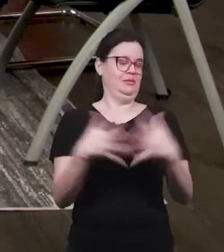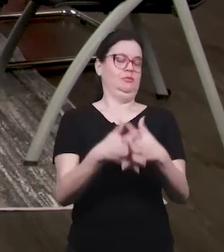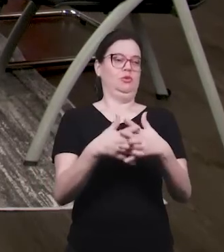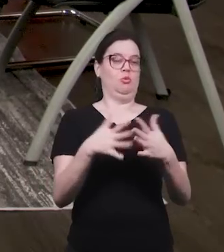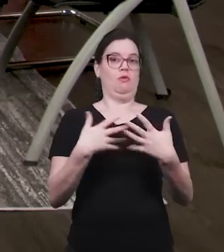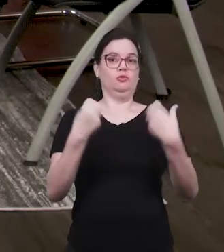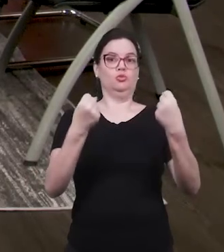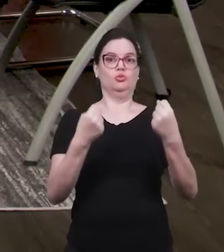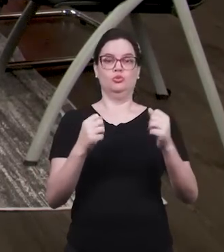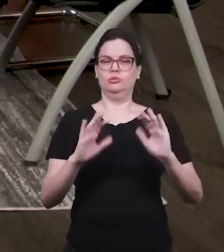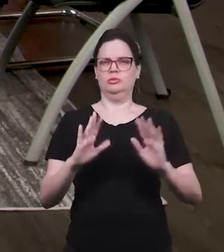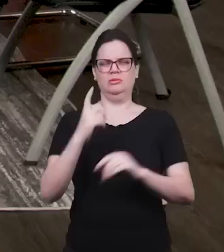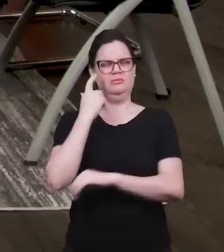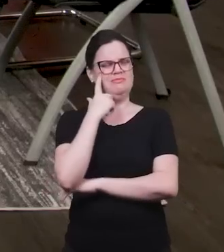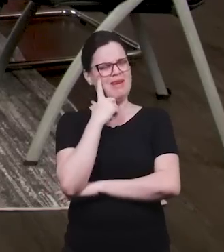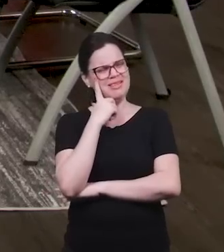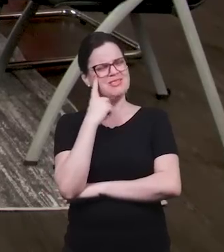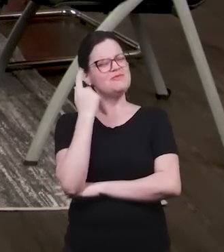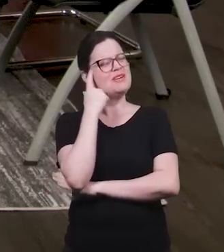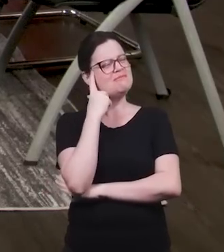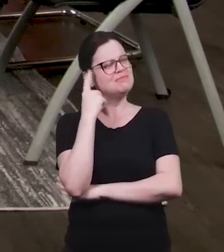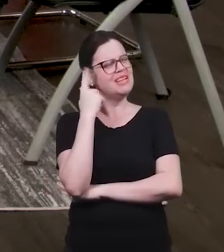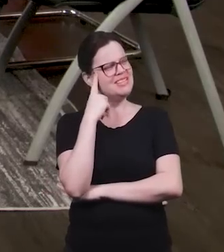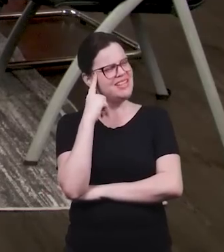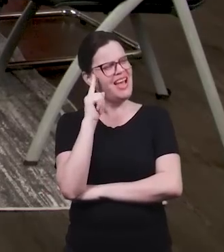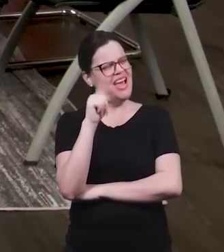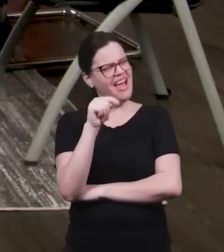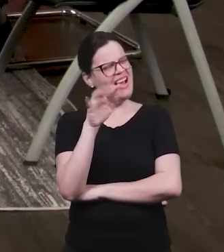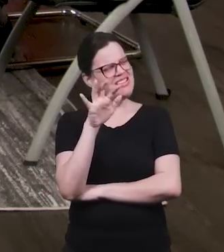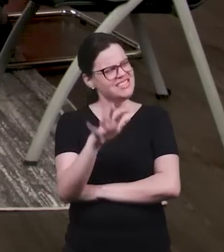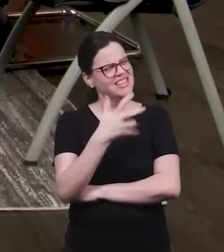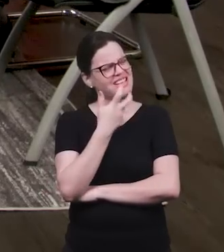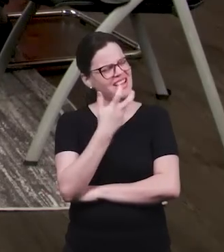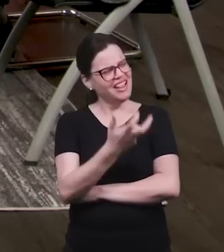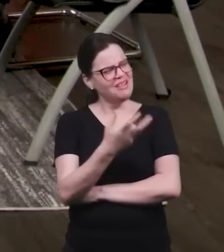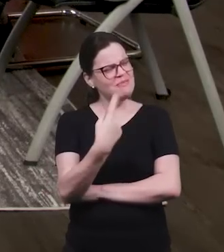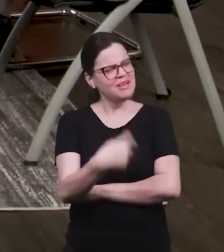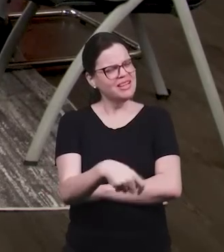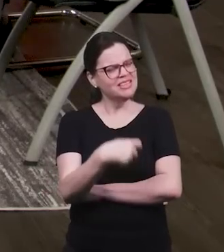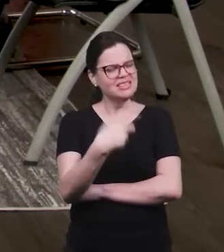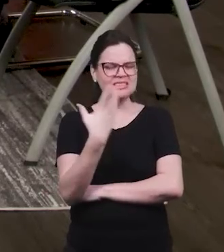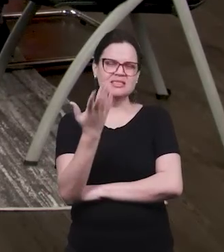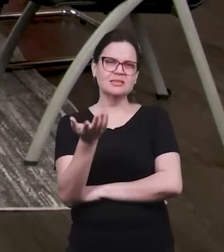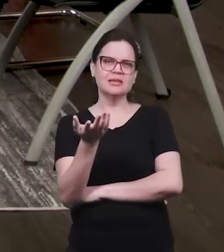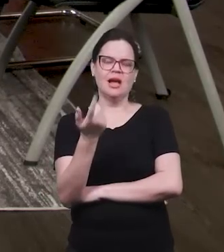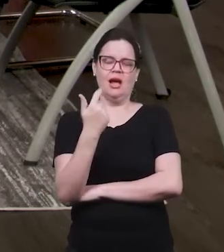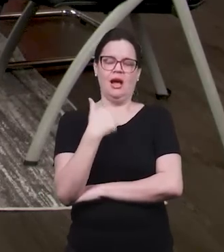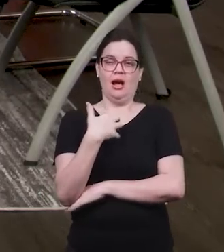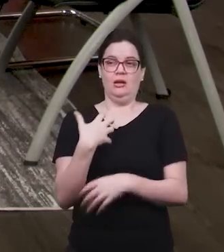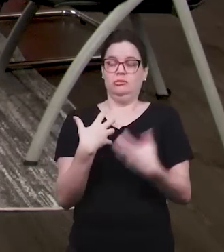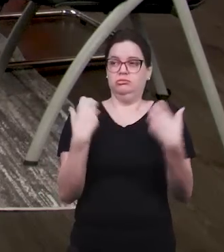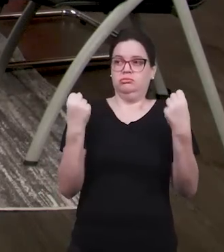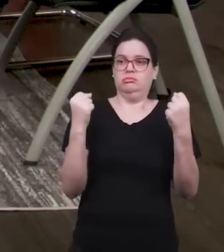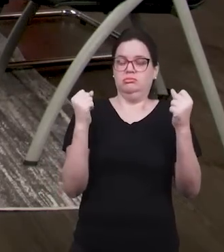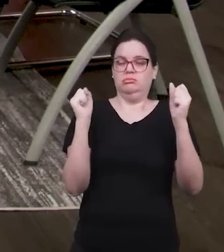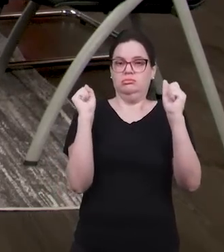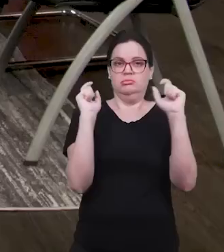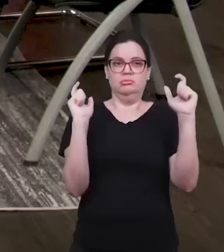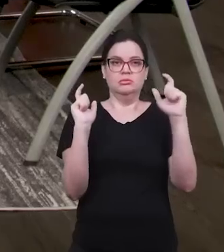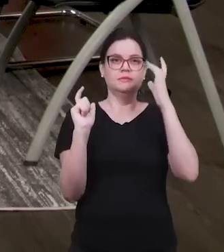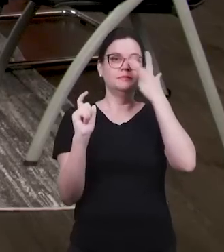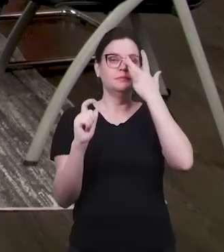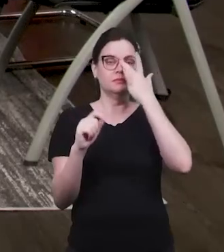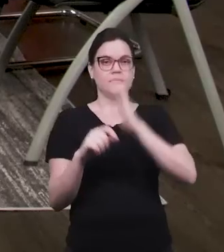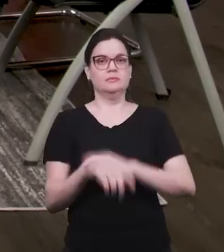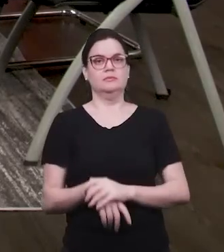mas eu digo, será que tem isso, existe isso? Então eu me espantava com tudo aquilo.